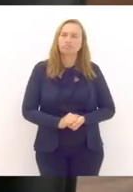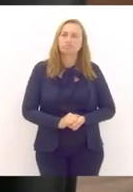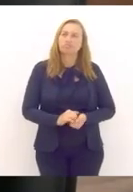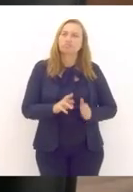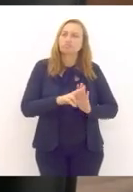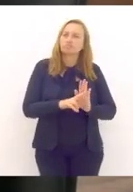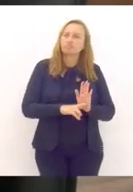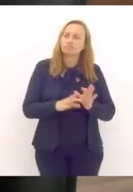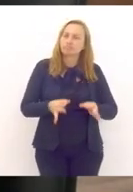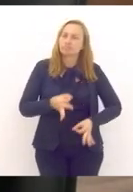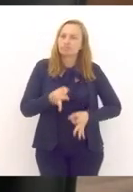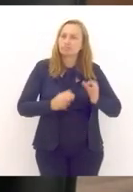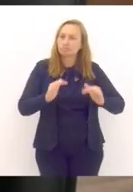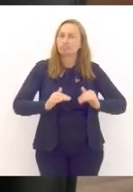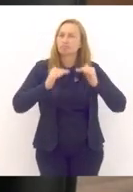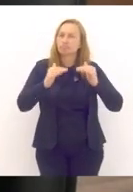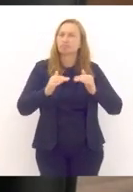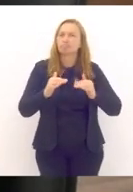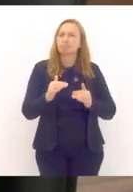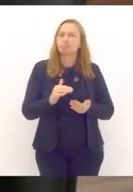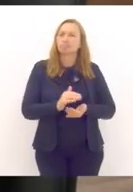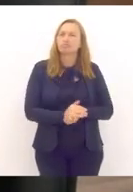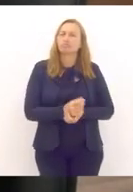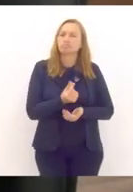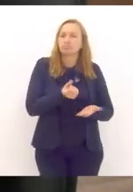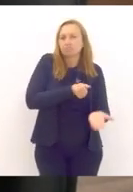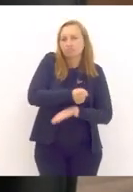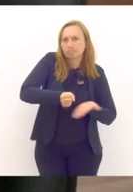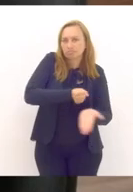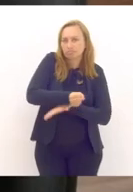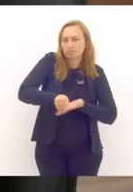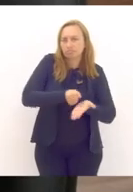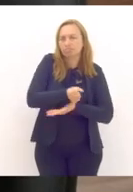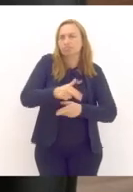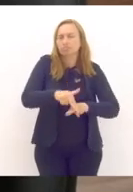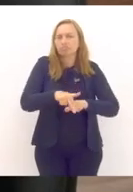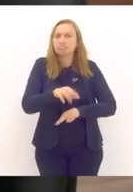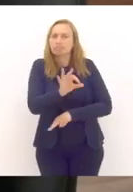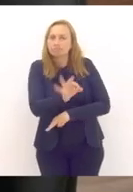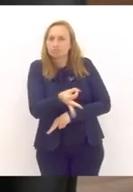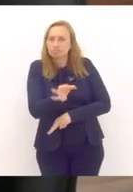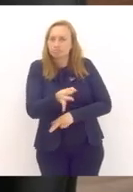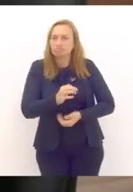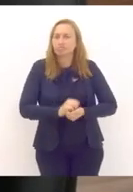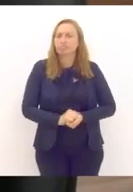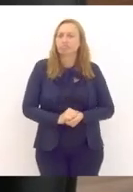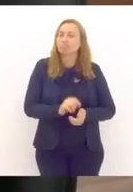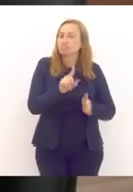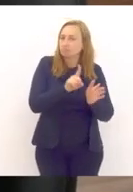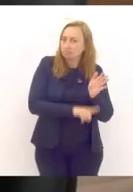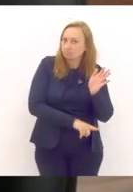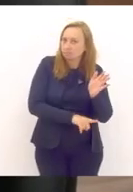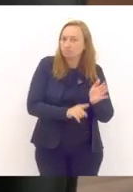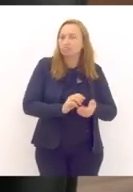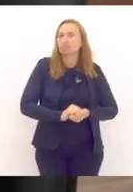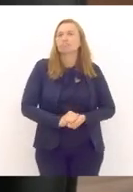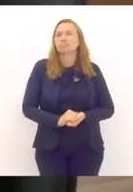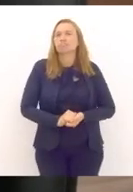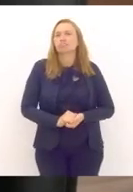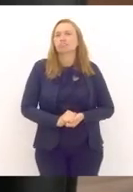de Justiça para a elevação da alíquota base, por conta justamente dessa diminuição